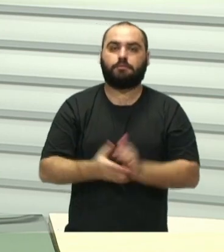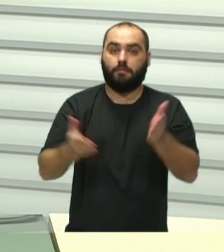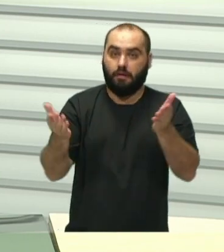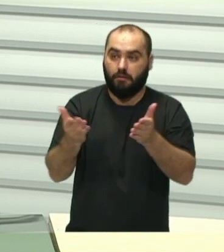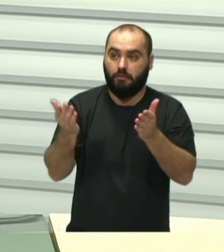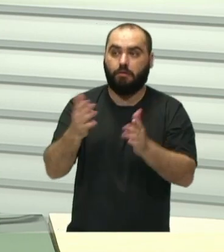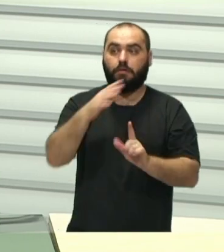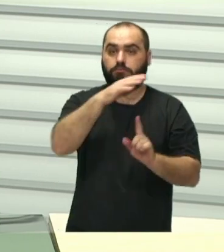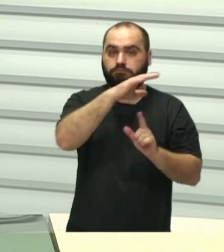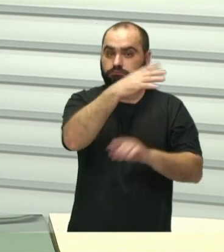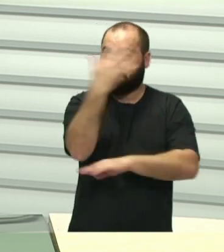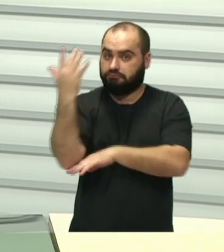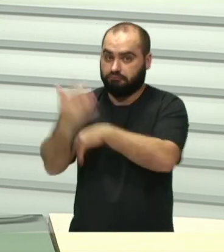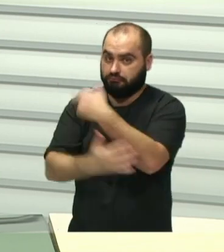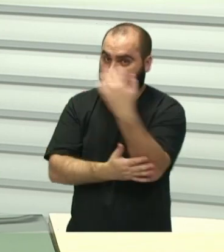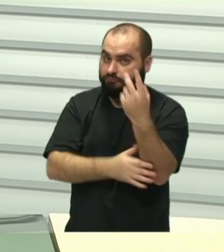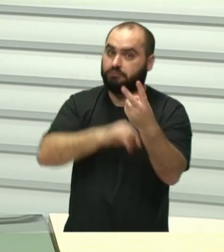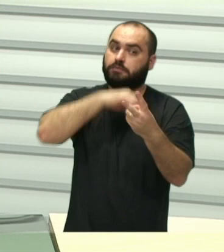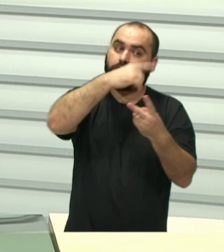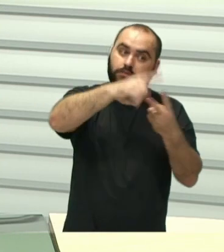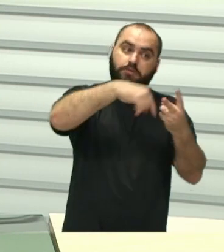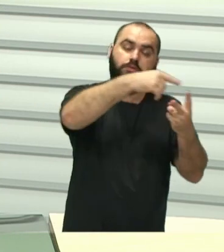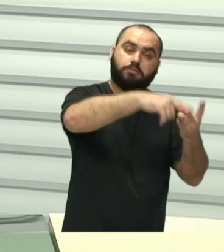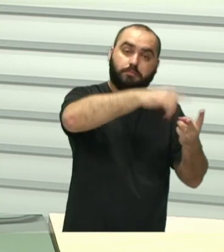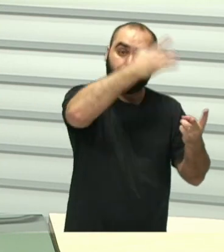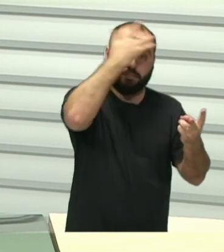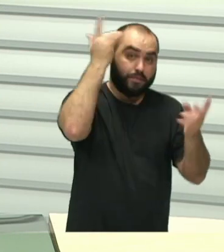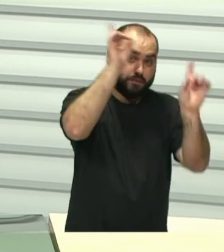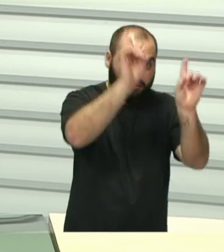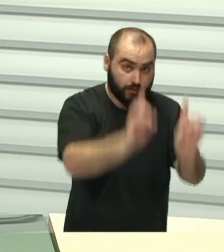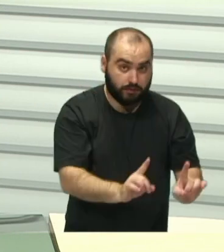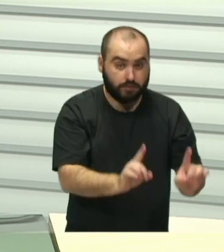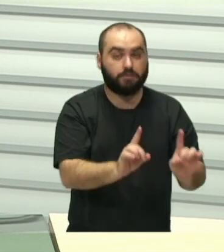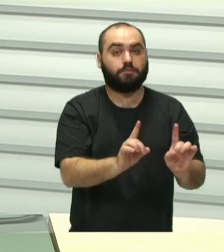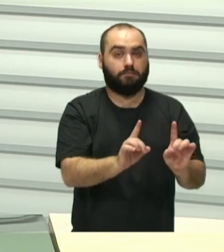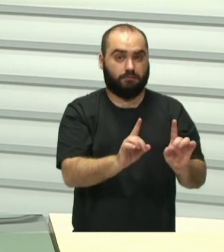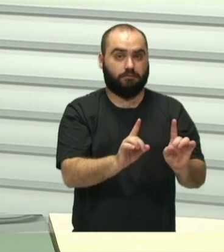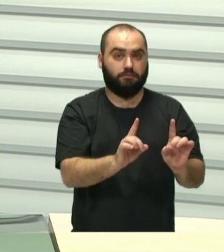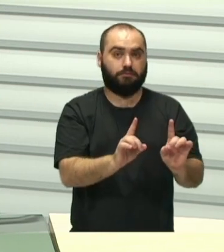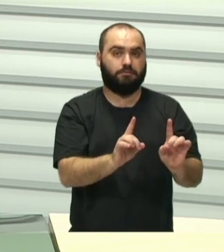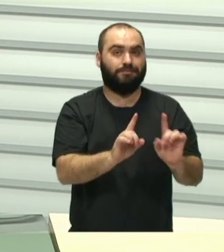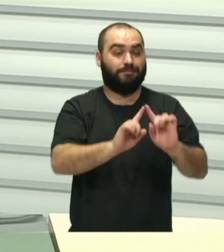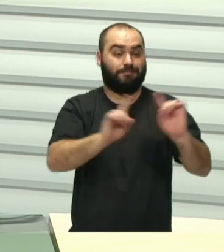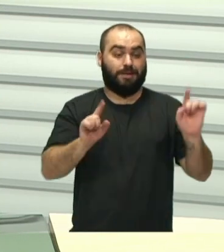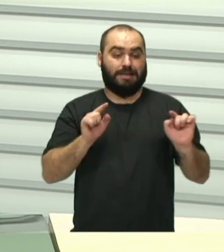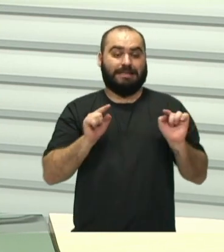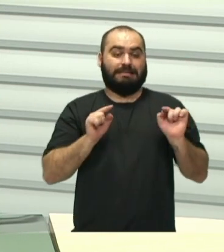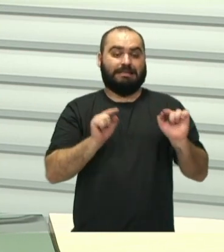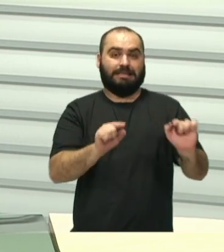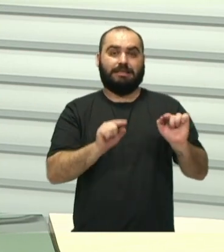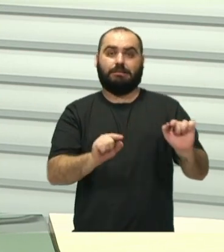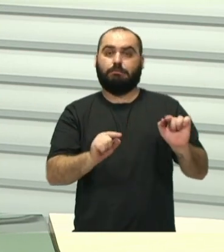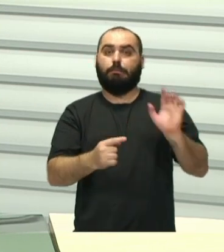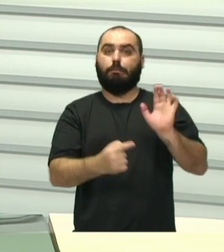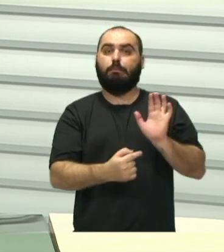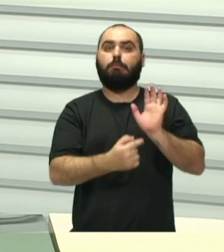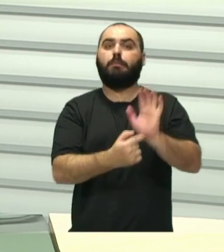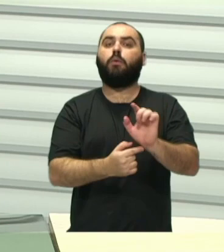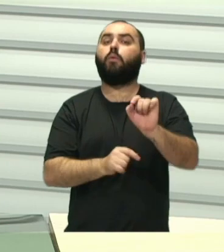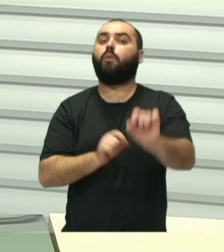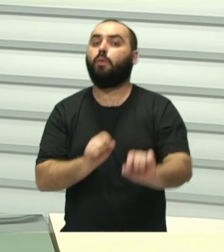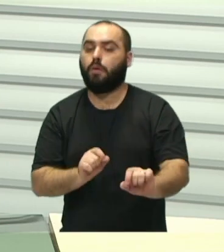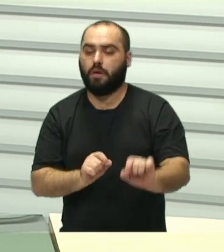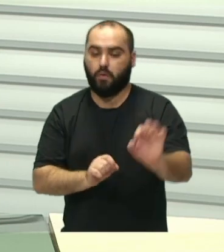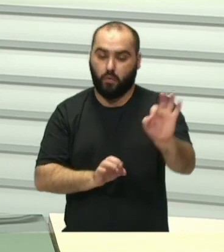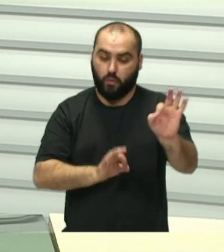na sequência deve paralisação das pessoas com deficiência mas isso mostra organização